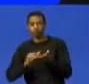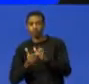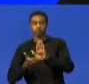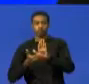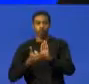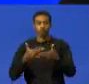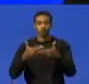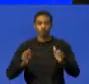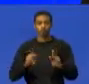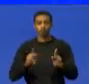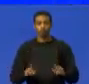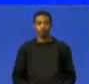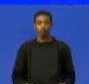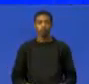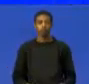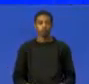campanhista.